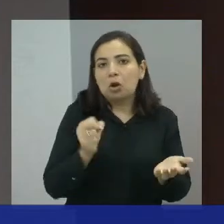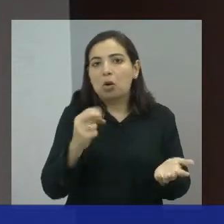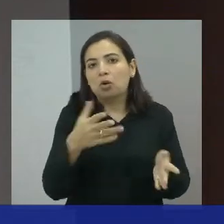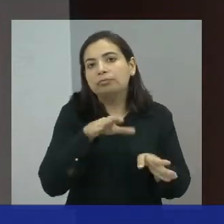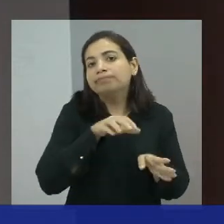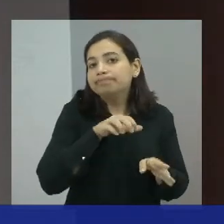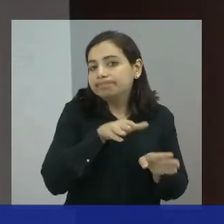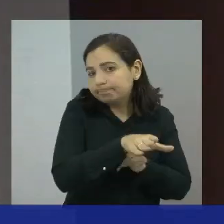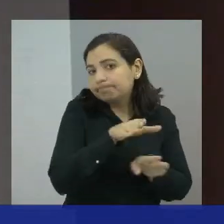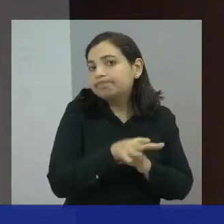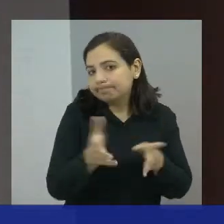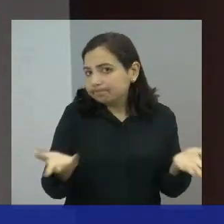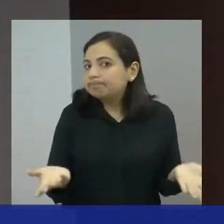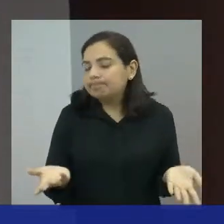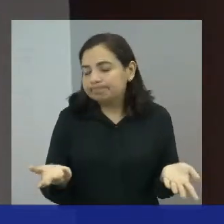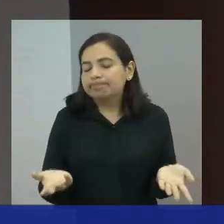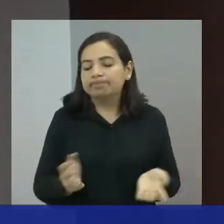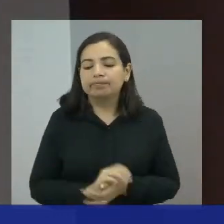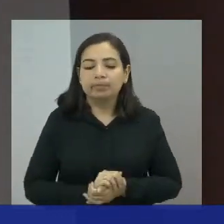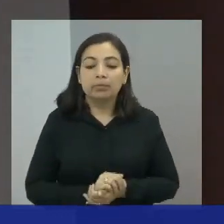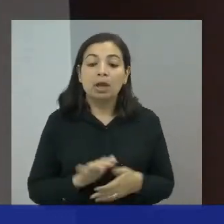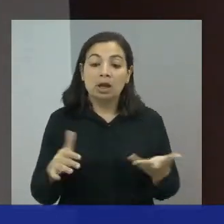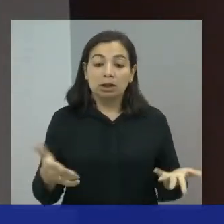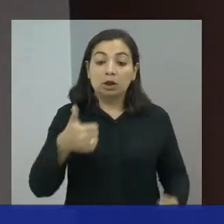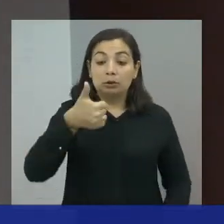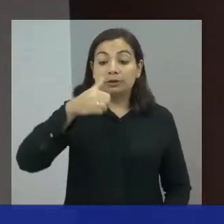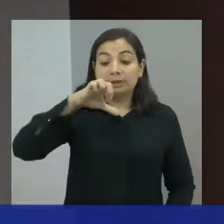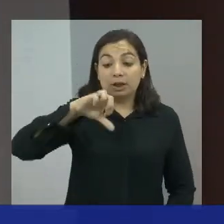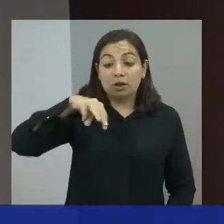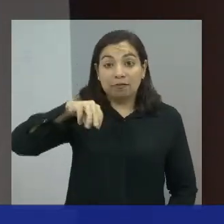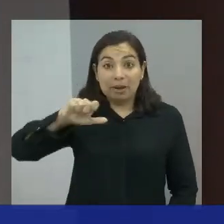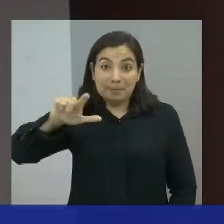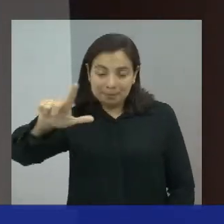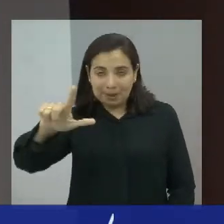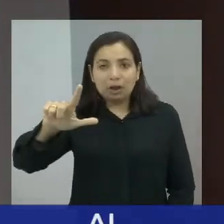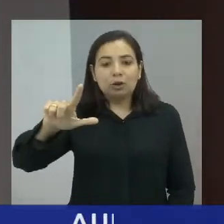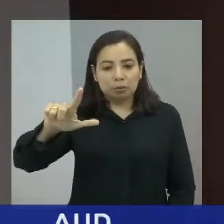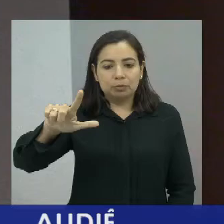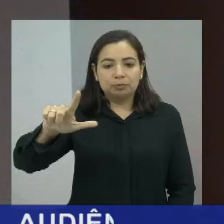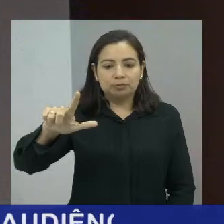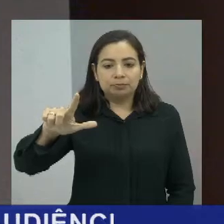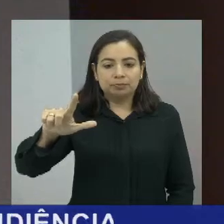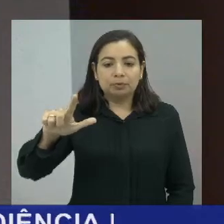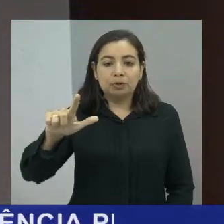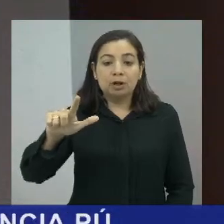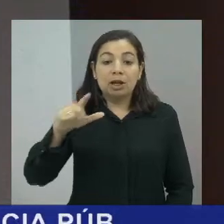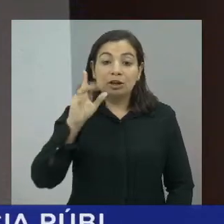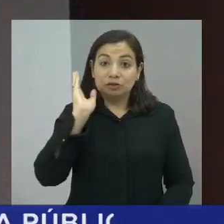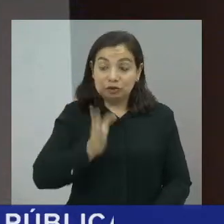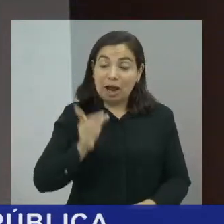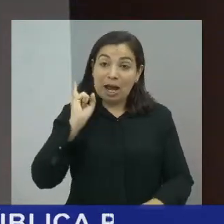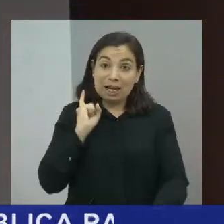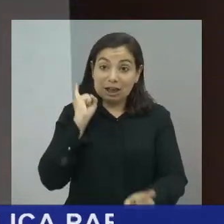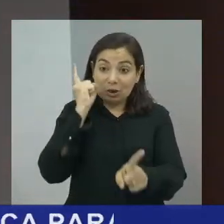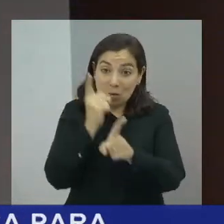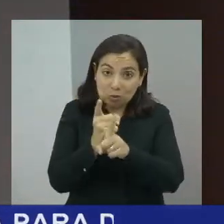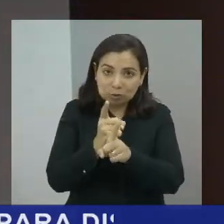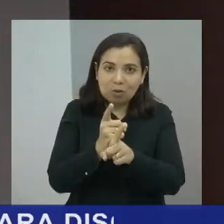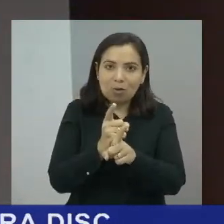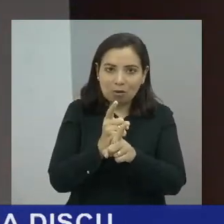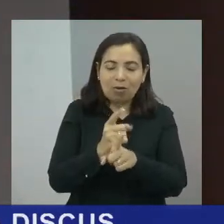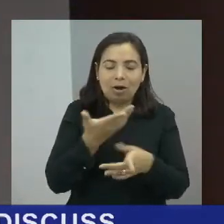Das 19 mil infrações, aí eu estou falando já quando o fiscal encontrou a